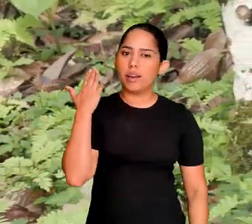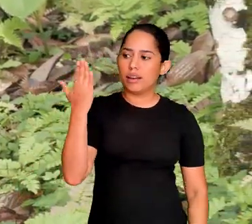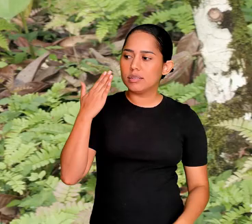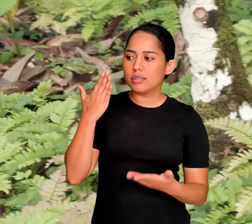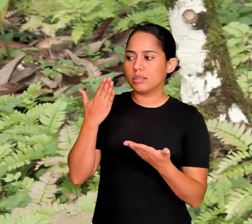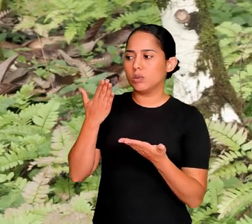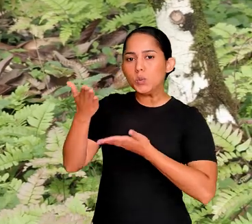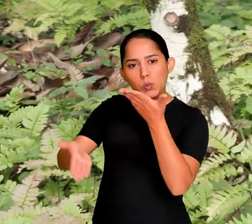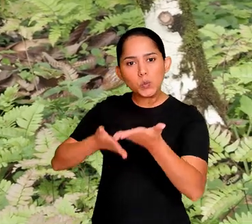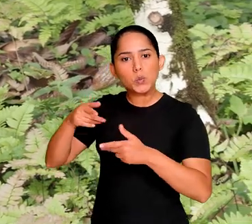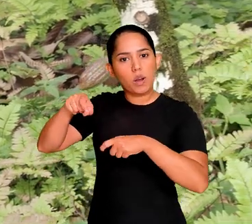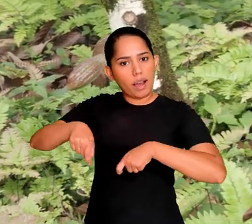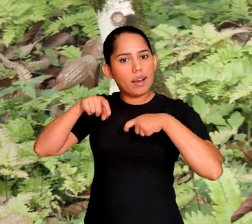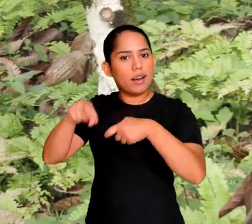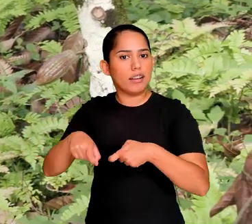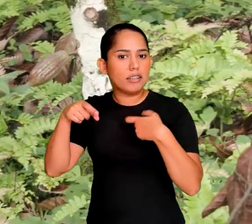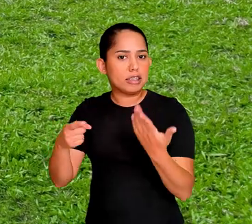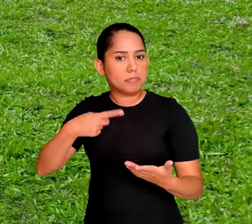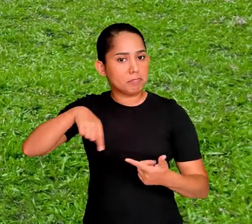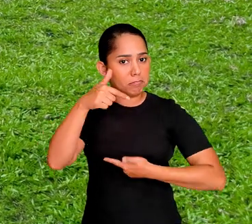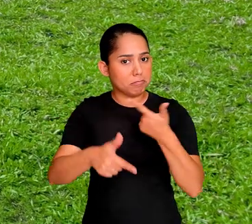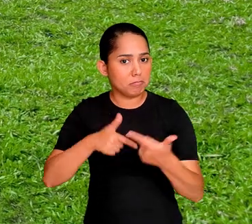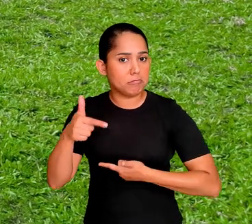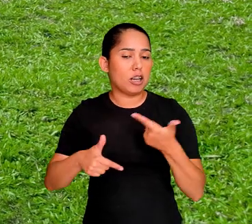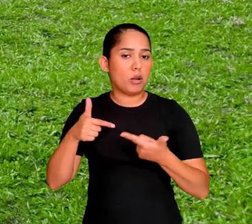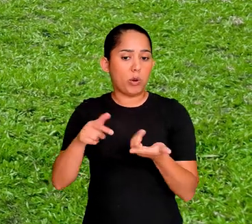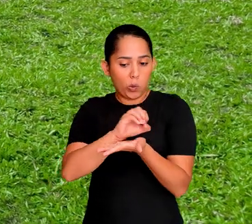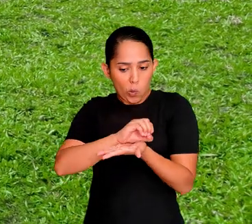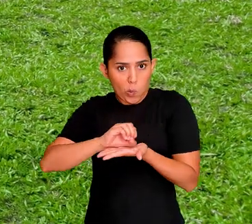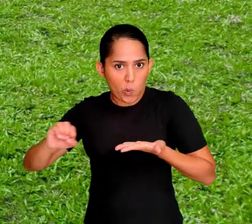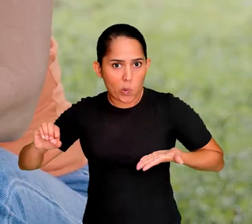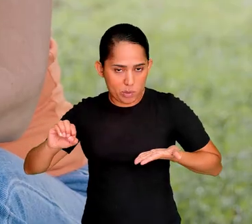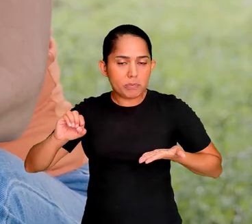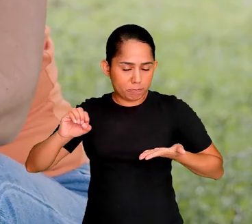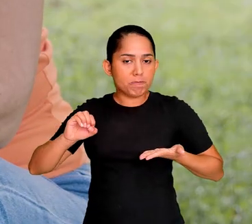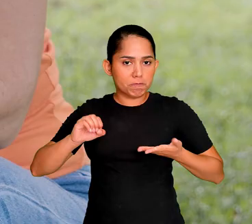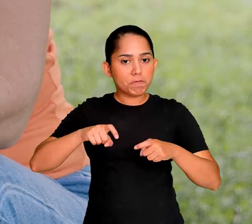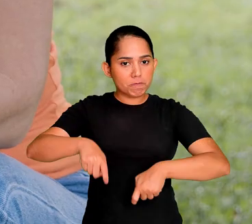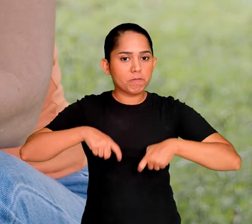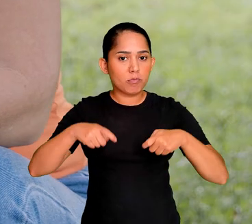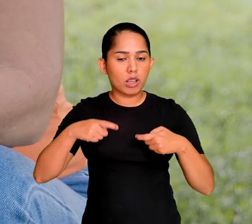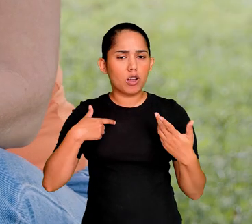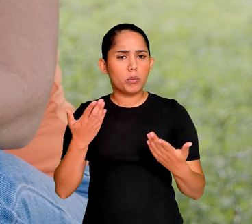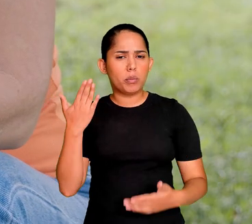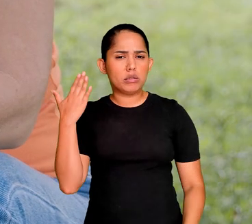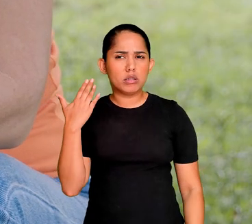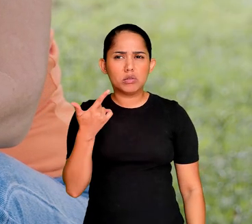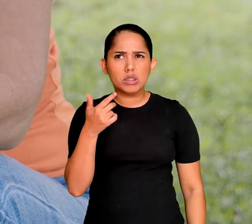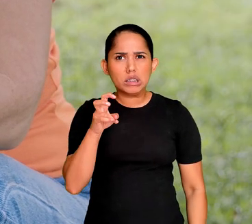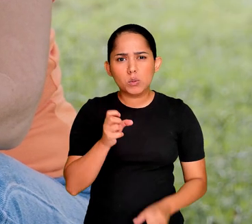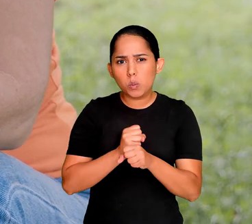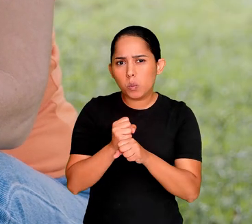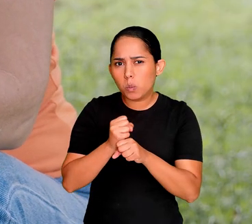gente já desde que começou a cuidar da fazenda, que a gente trabalha com agricultura orgânica. Então, quando eu assumi a fazenda, que tem